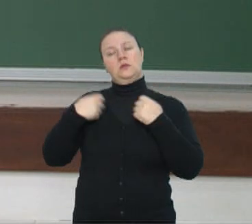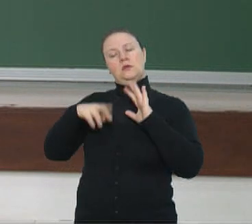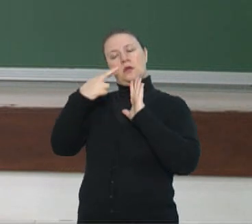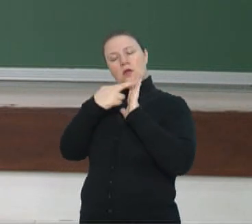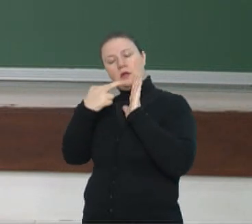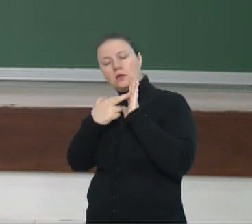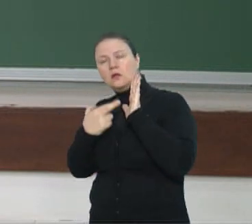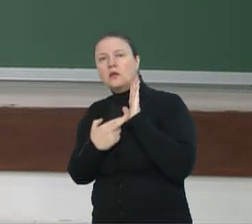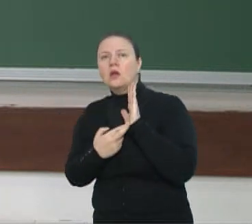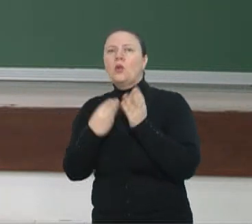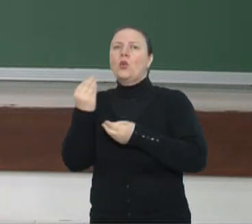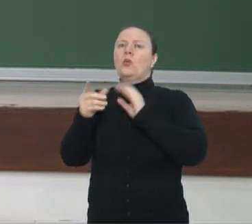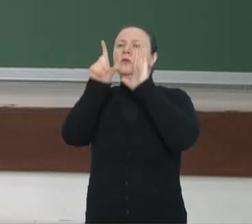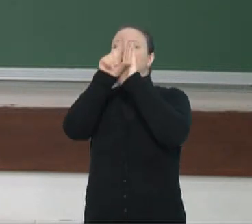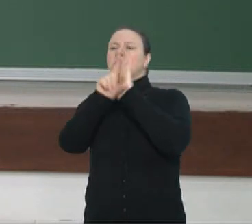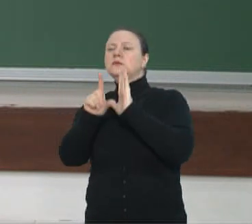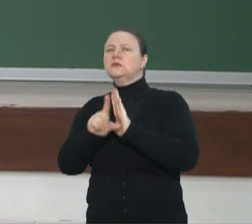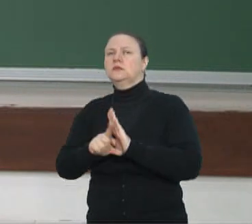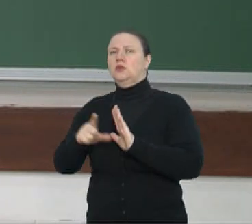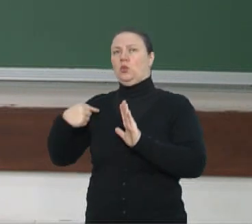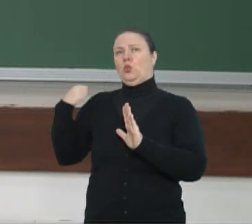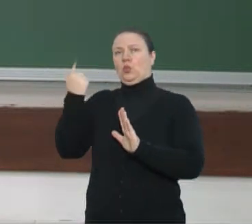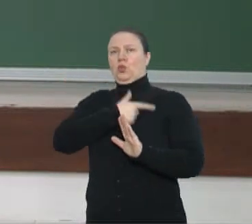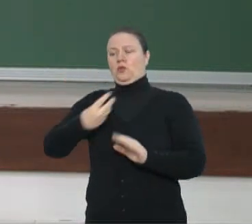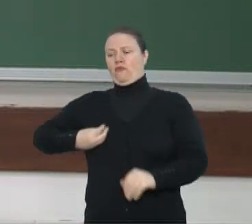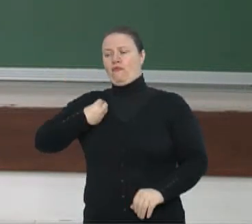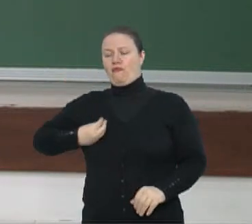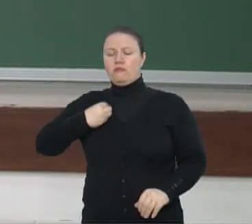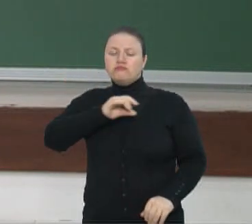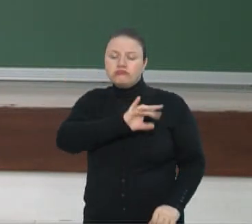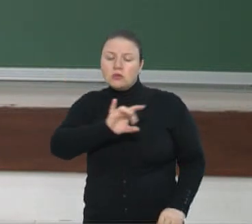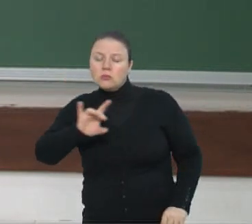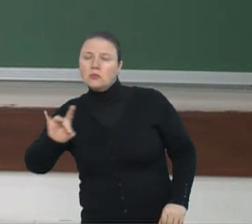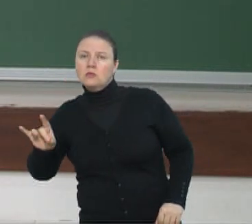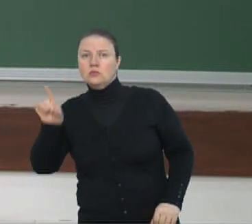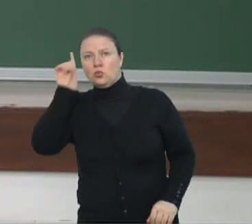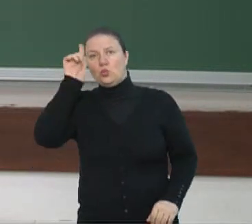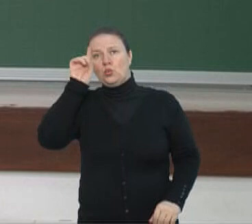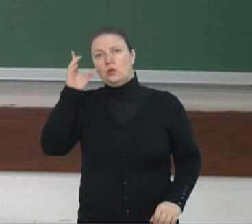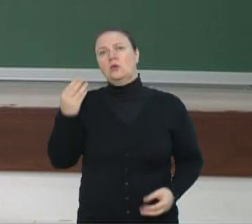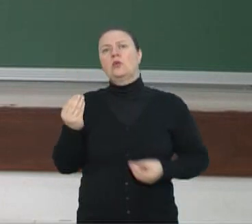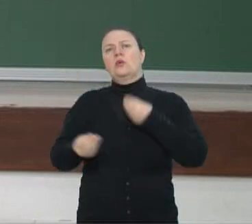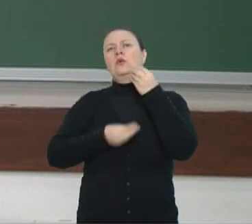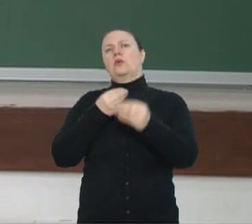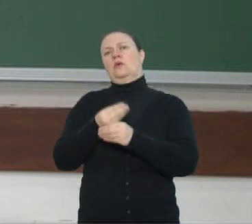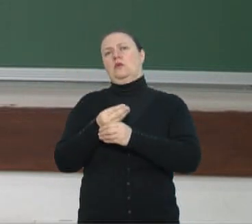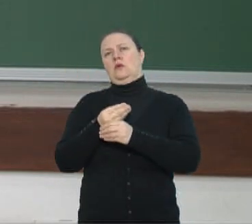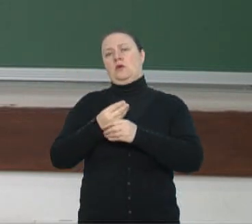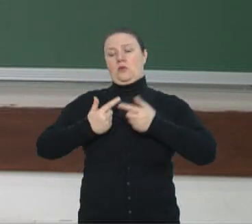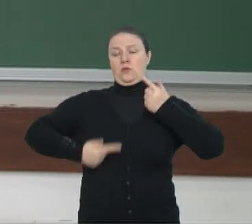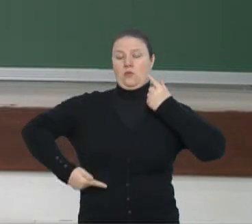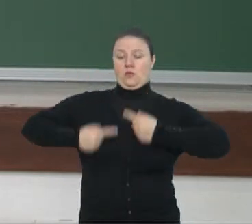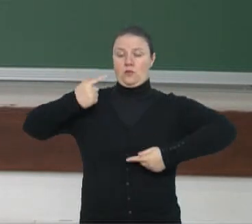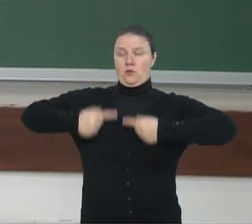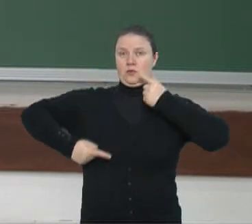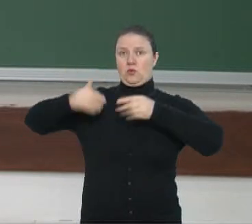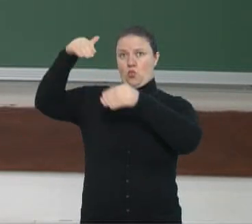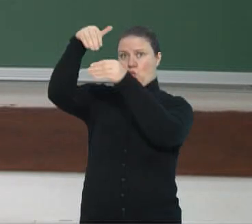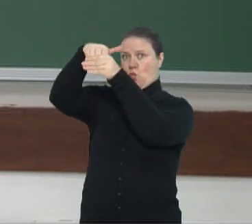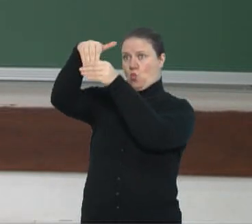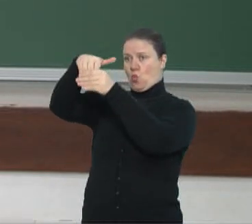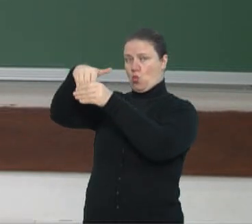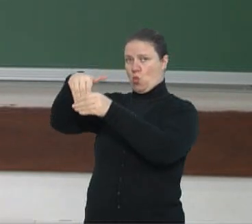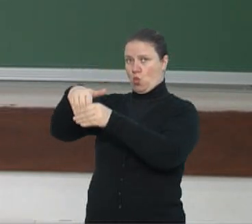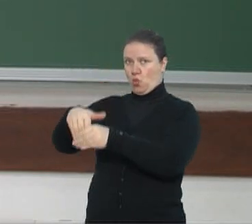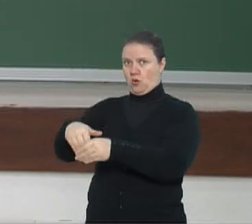como viver e de como manter essa rotina de trabalho. Isso você consegue através de um movimento político, de voto no parlamento,